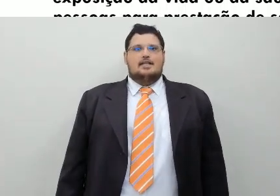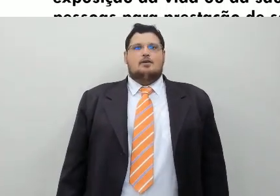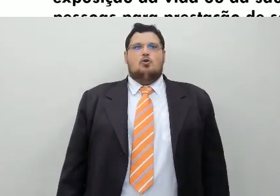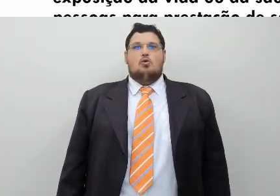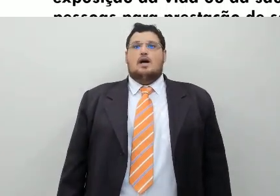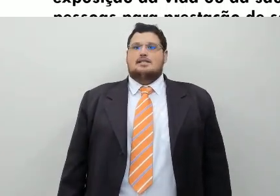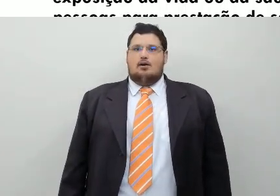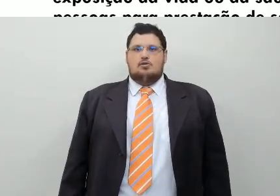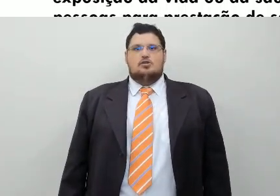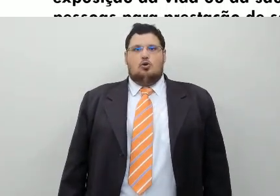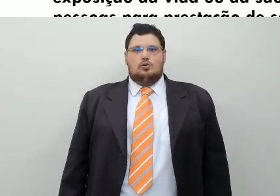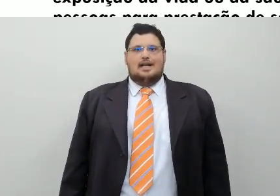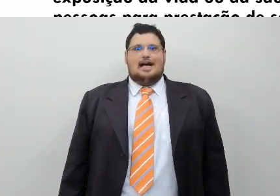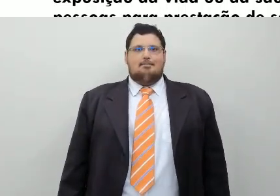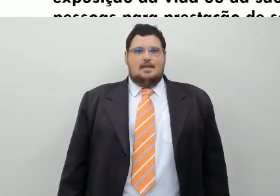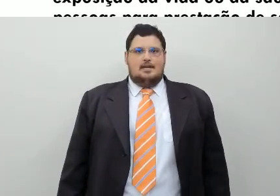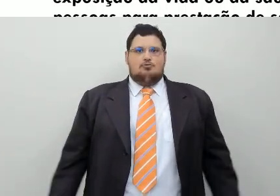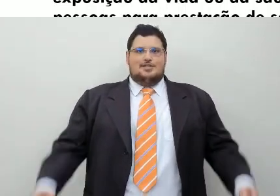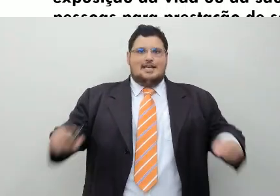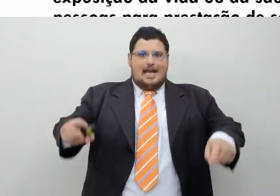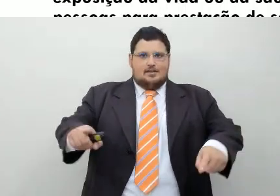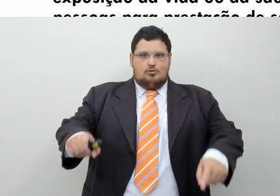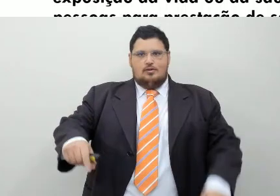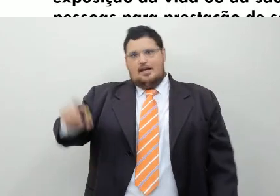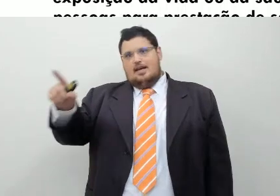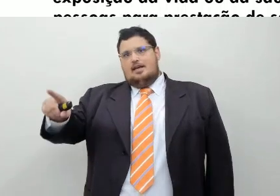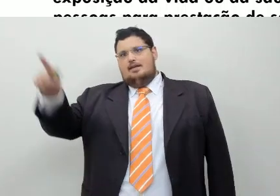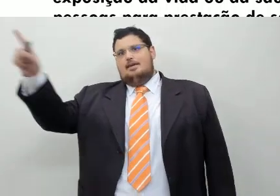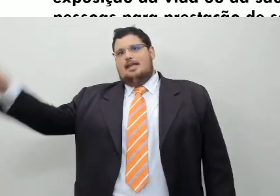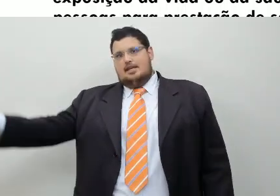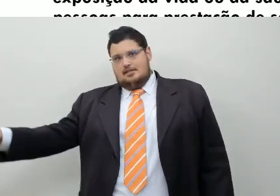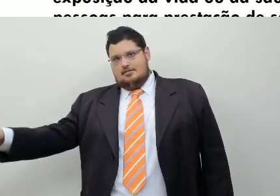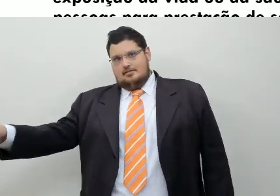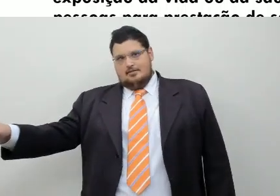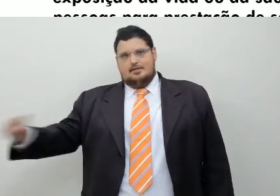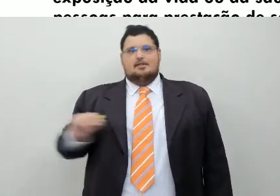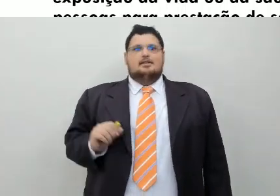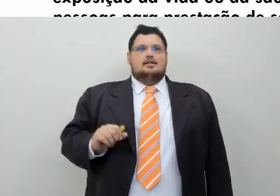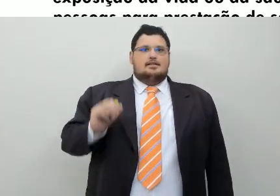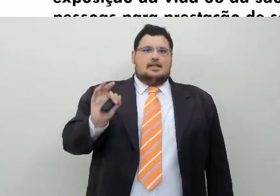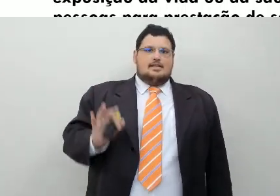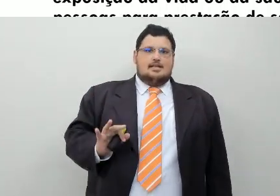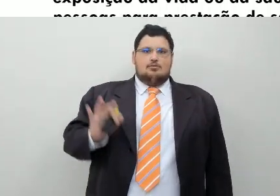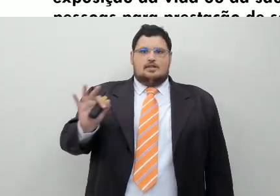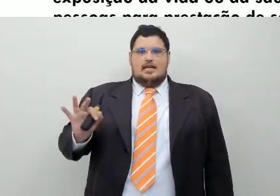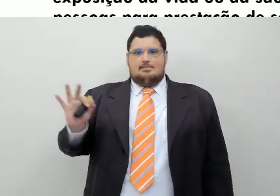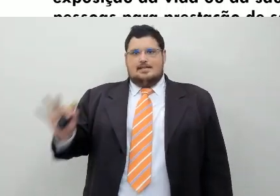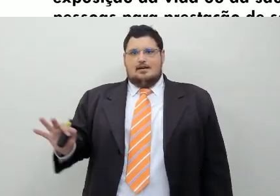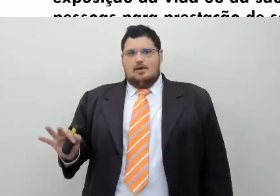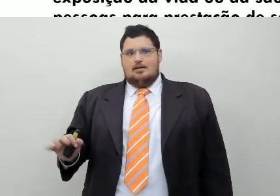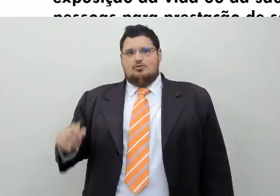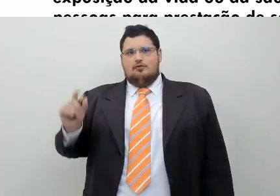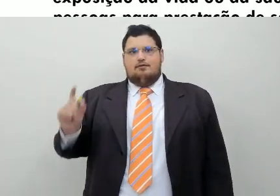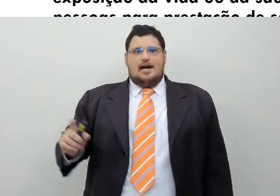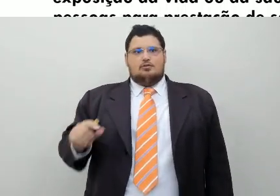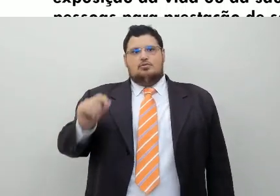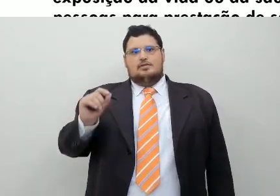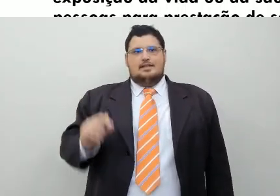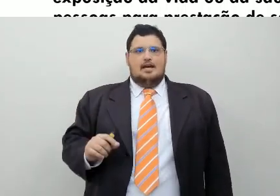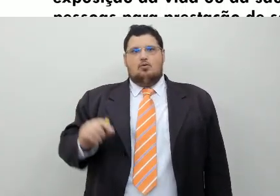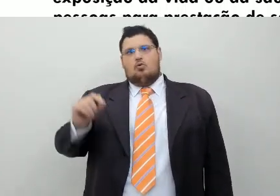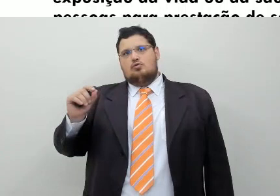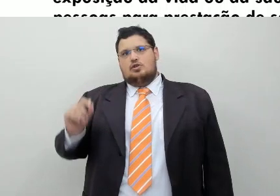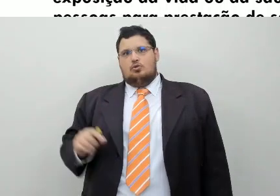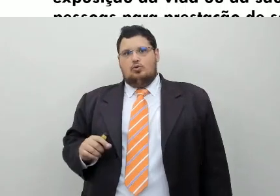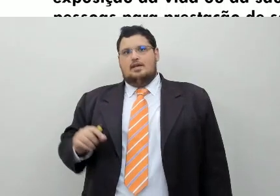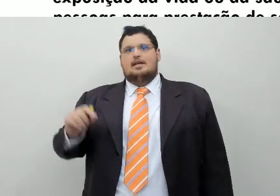a vida ou a saúde de outrem a perigo direto e iminente. Detenção de 3 meses a 1 ano se o fato